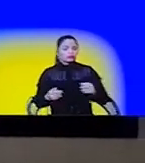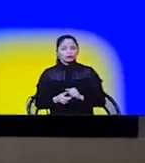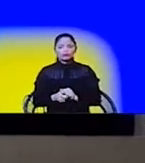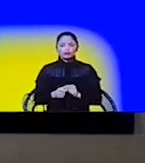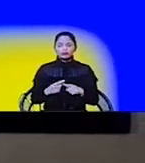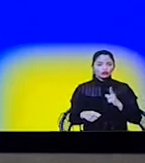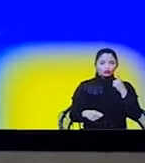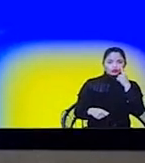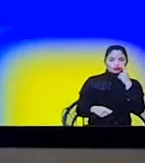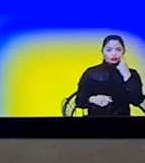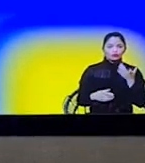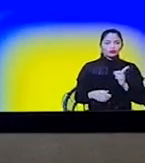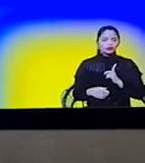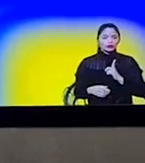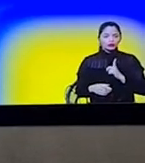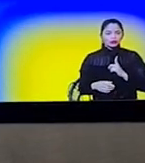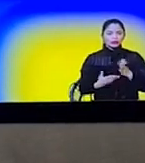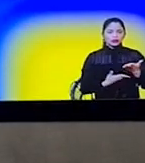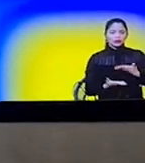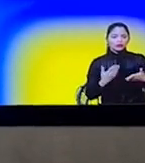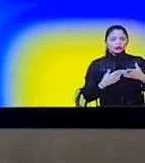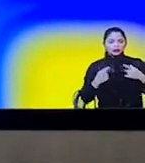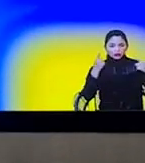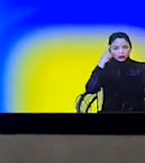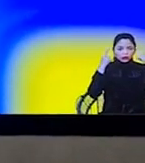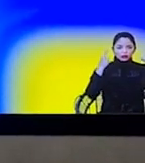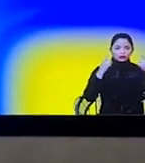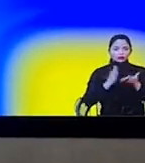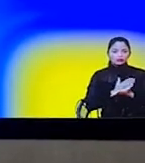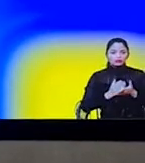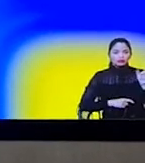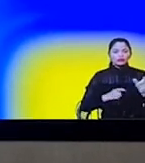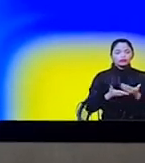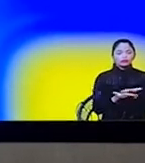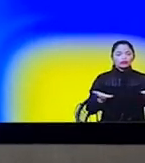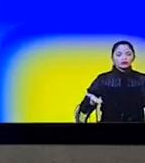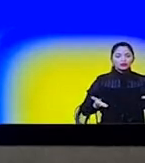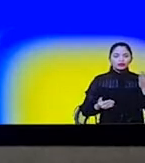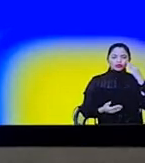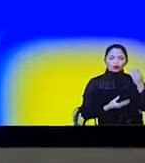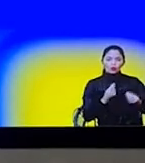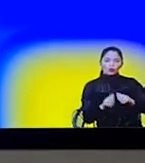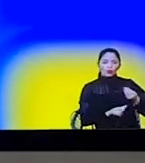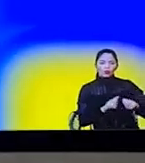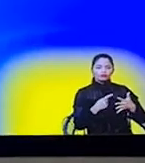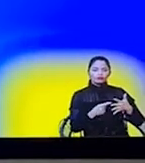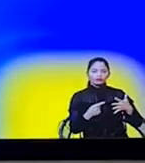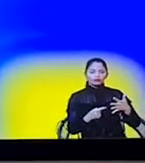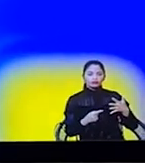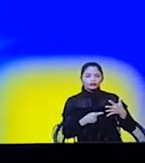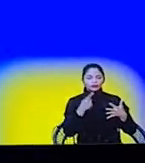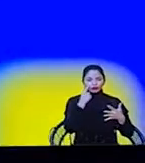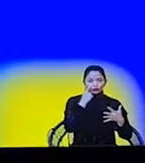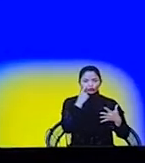grande mudança também. Trocando ideia com muitos de vocês, entendendo como é que o mercado funciona, então aqui eu elenquei algumas principais